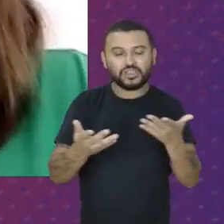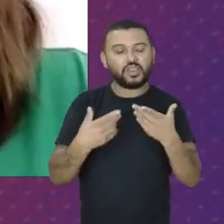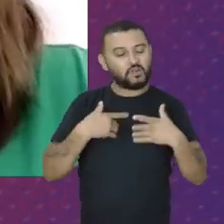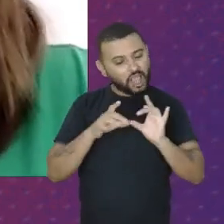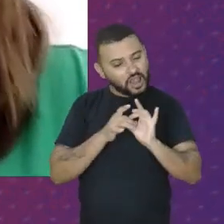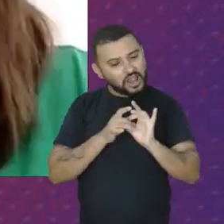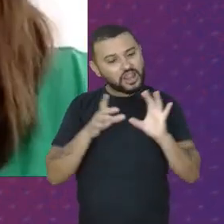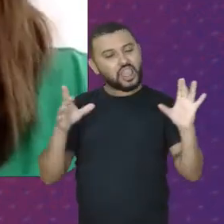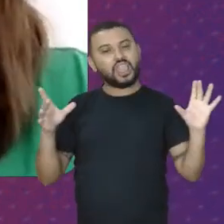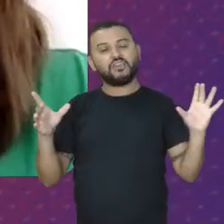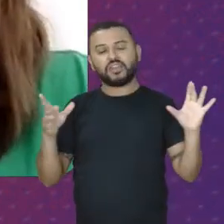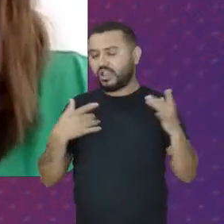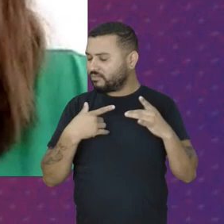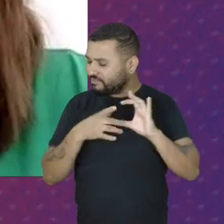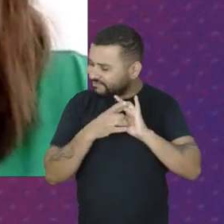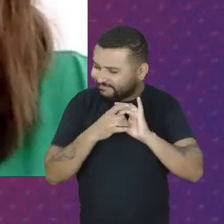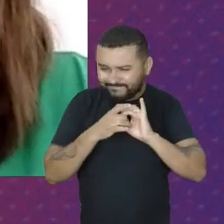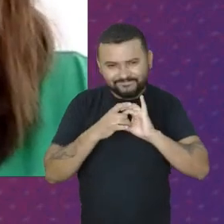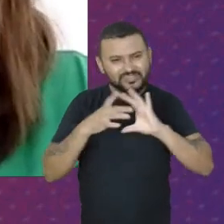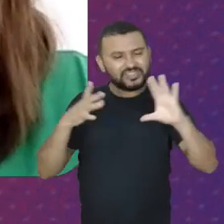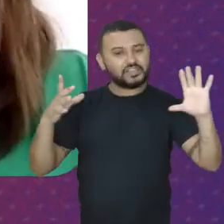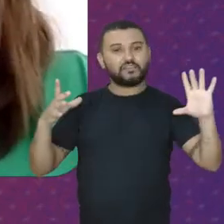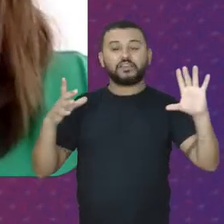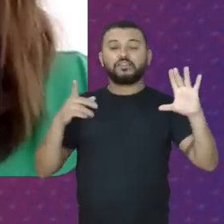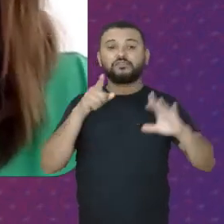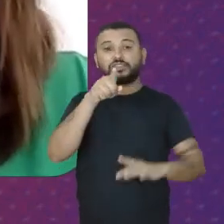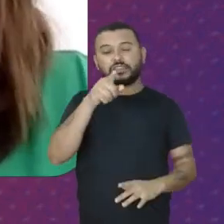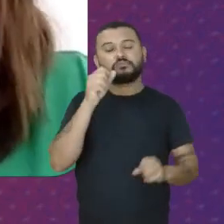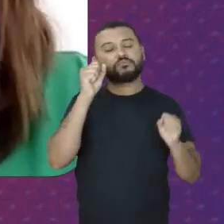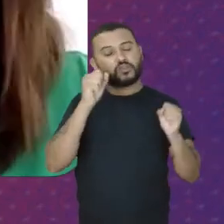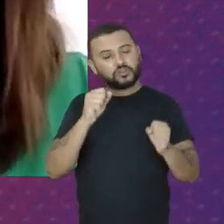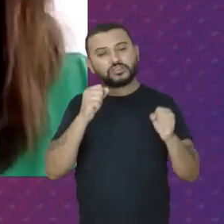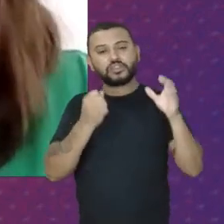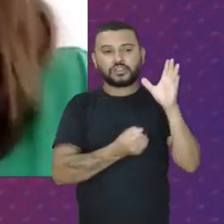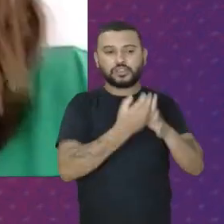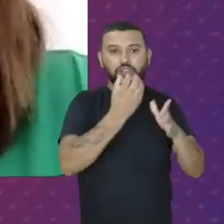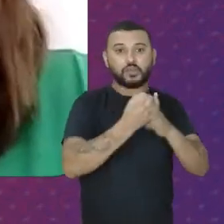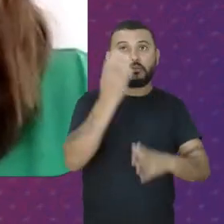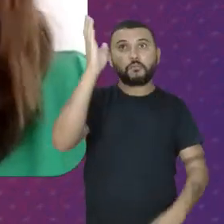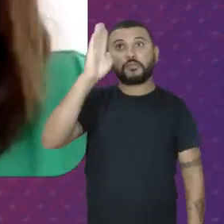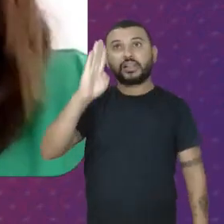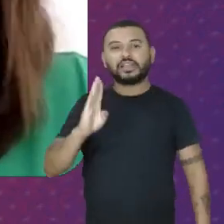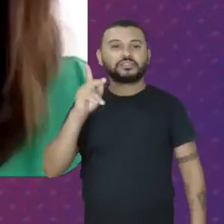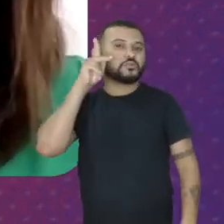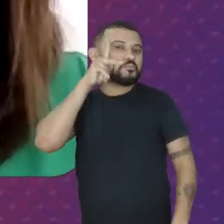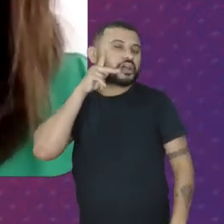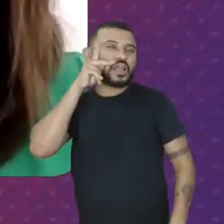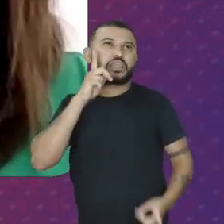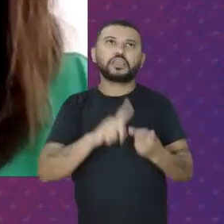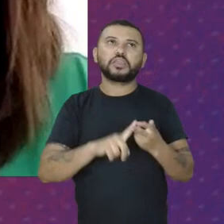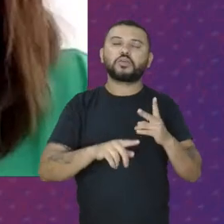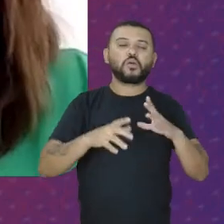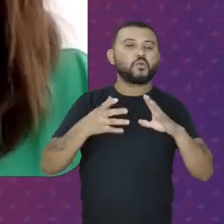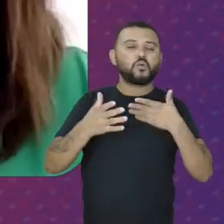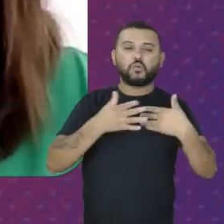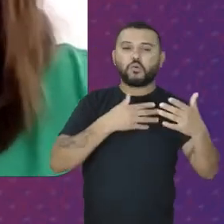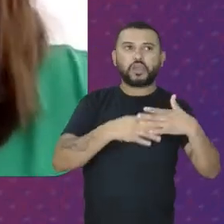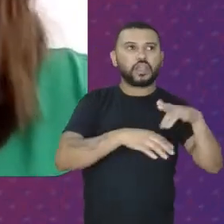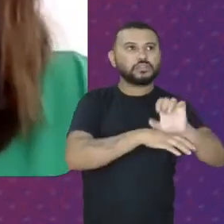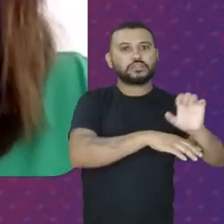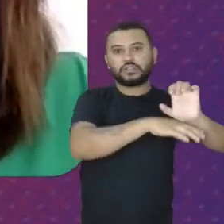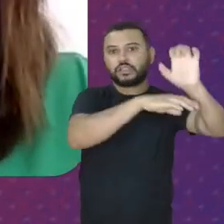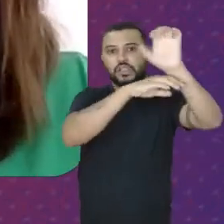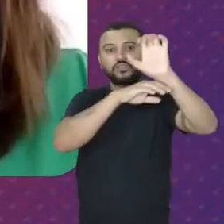coloco inteiramente à disposição para a construção no Brasil, na Paraíba, em todos os lugares, de